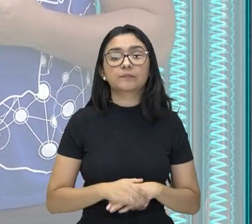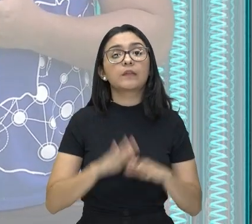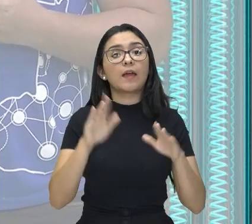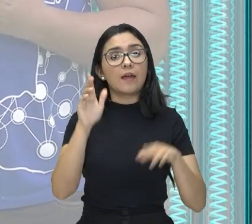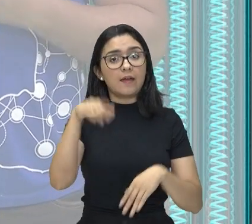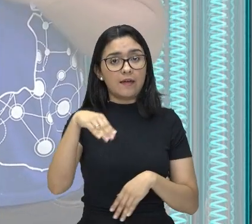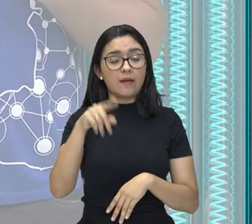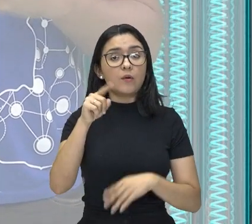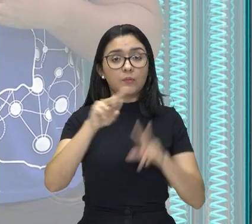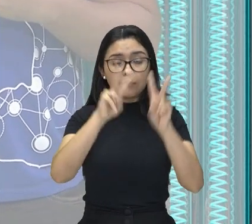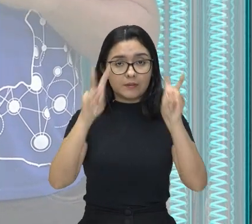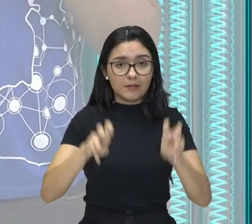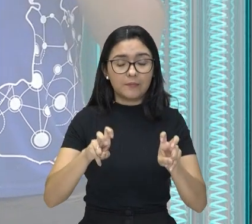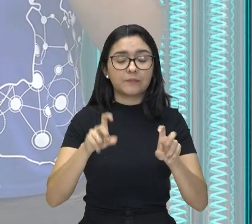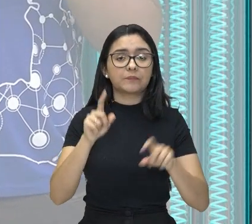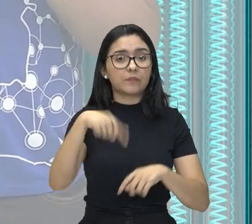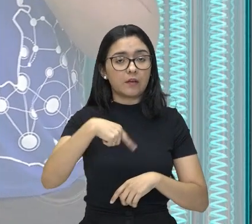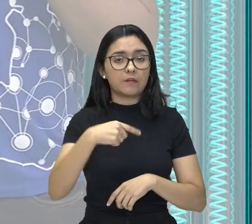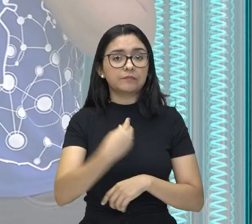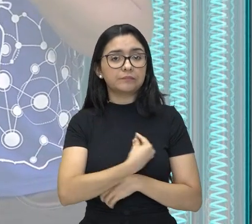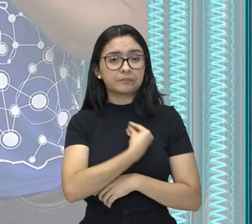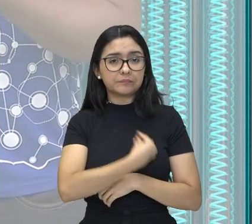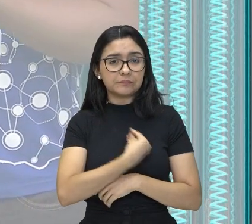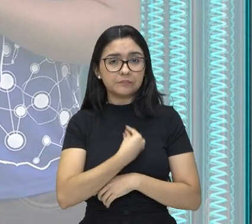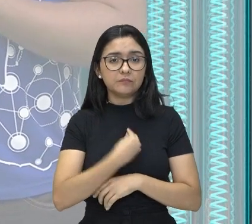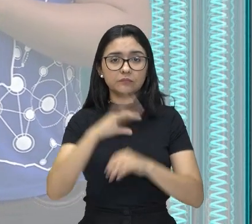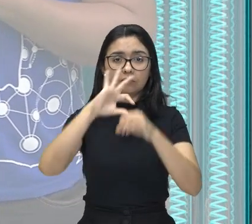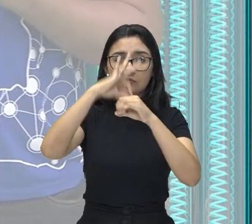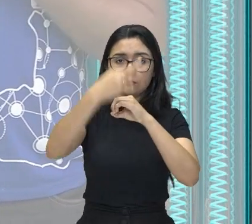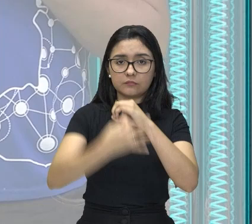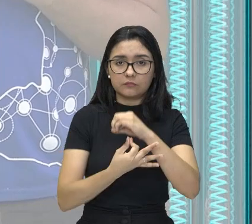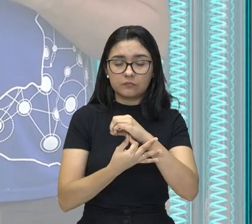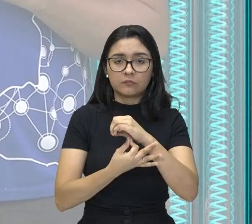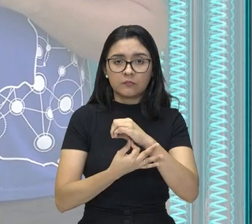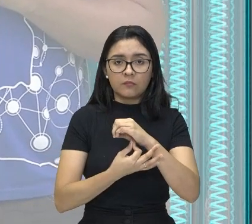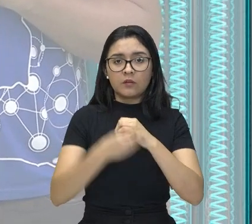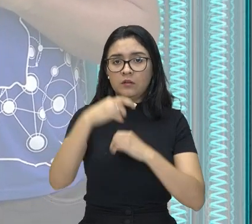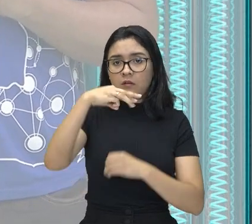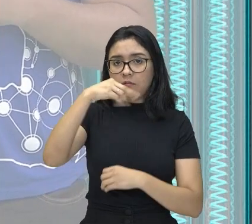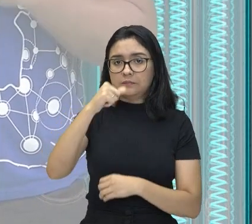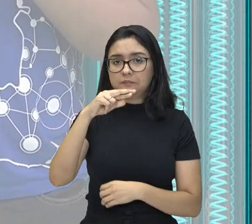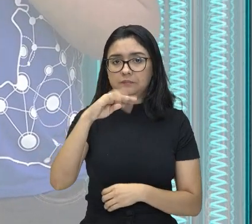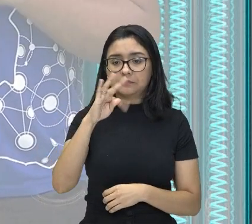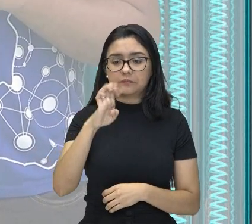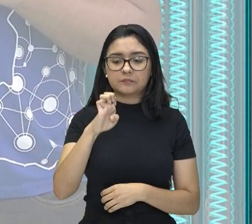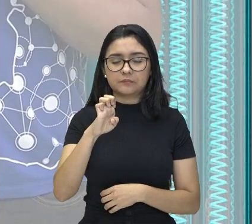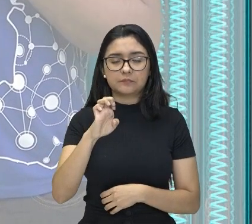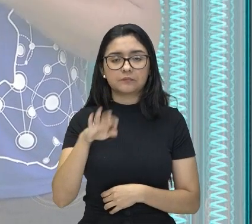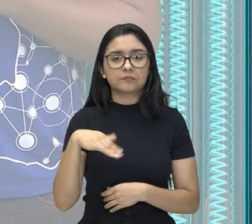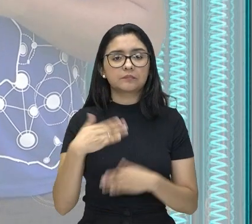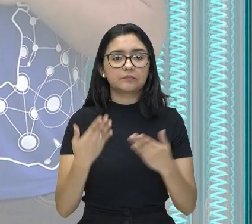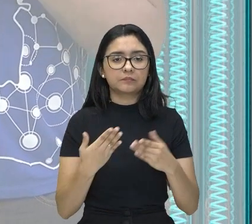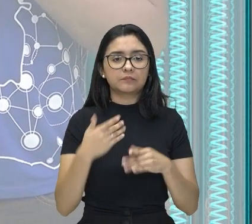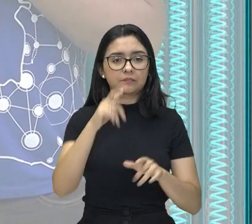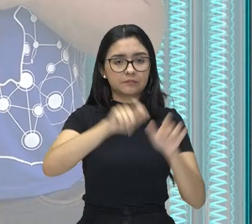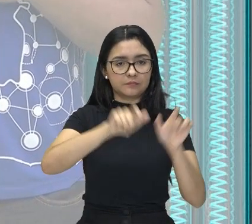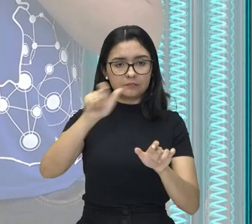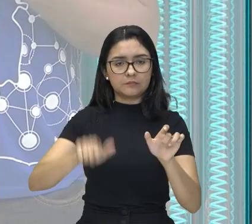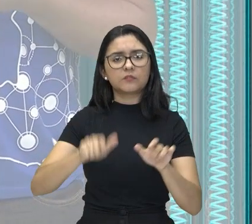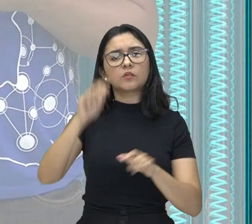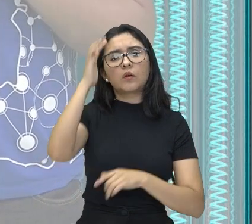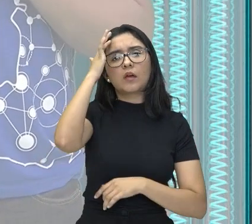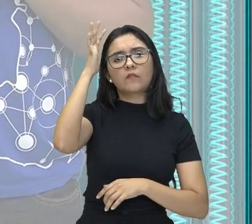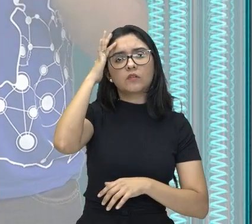em Marte. Percebe que os nossos personagens, ou seja, os nossos participantes aqui dessa conversa argumentativa, eles estão